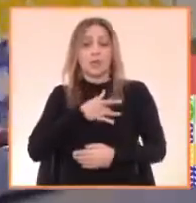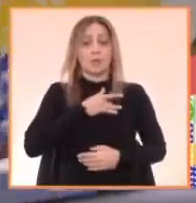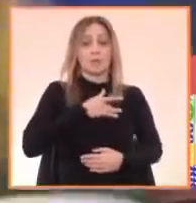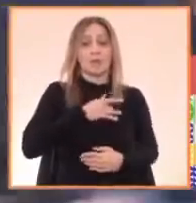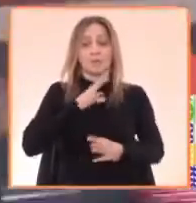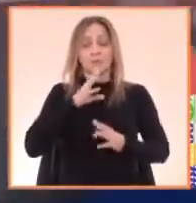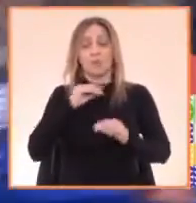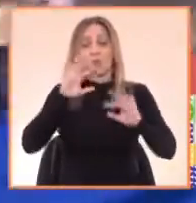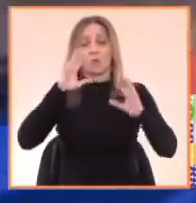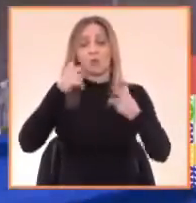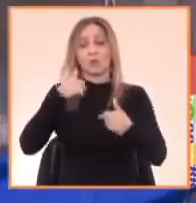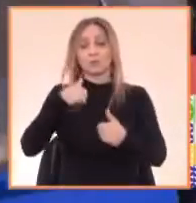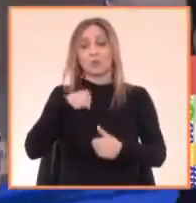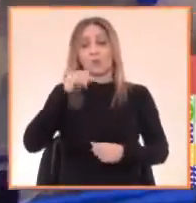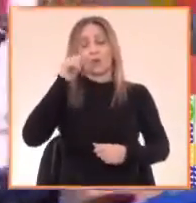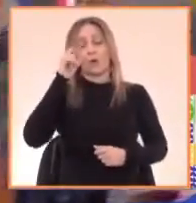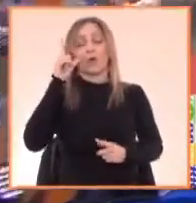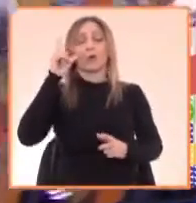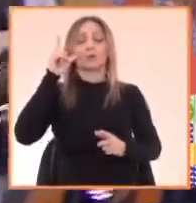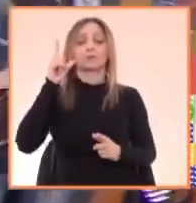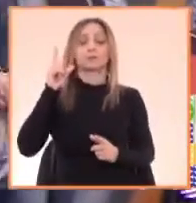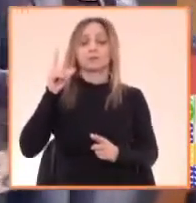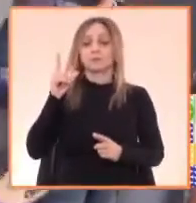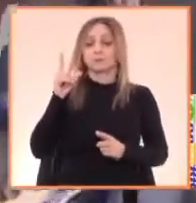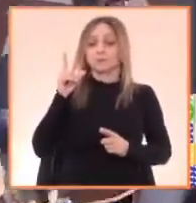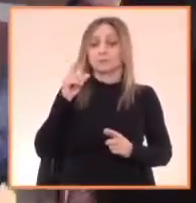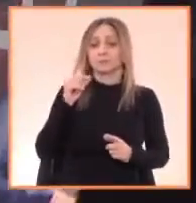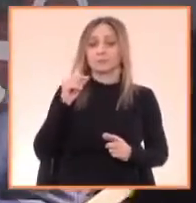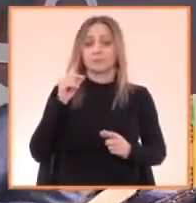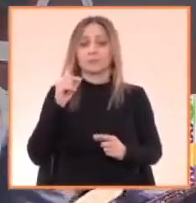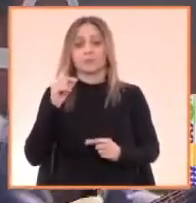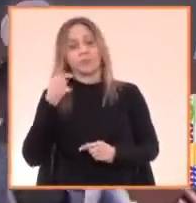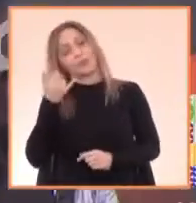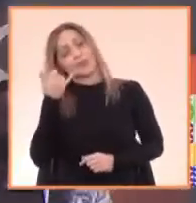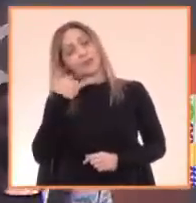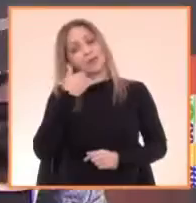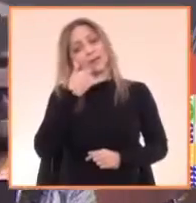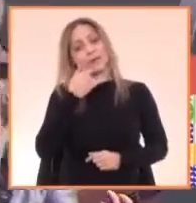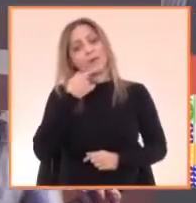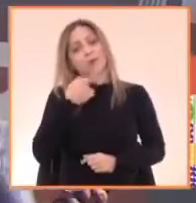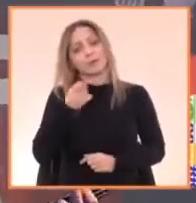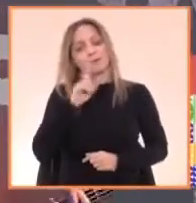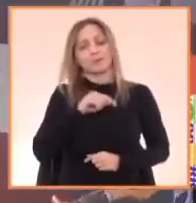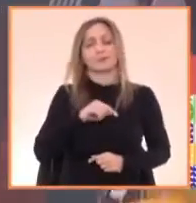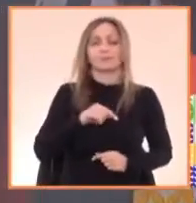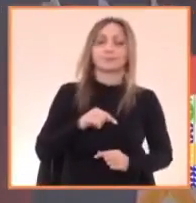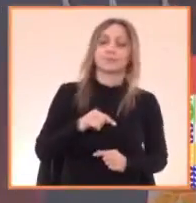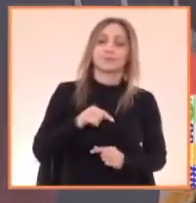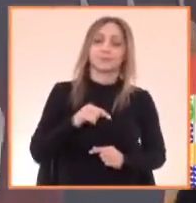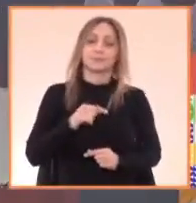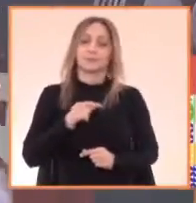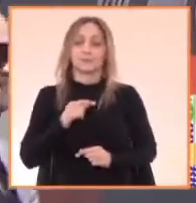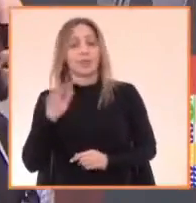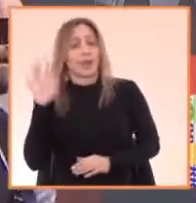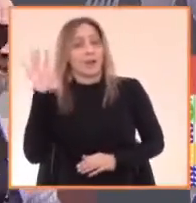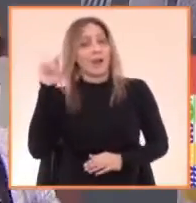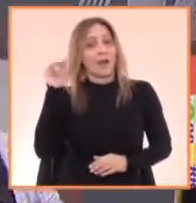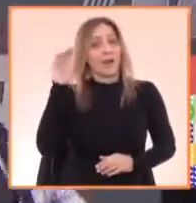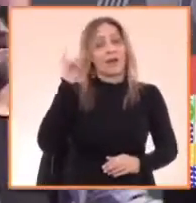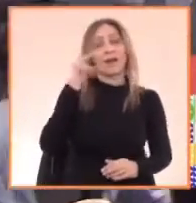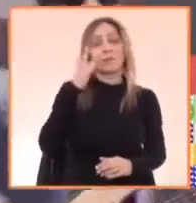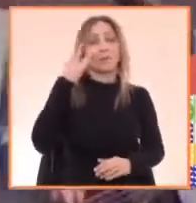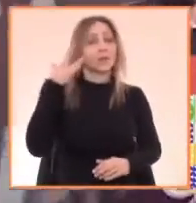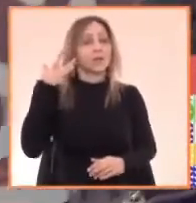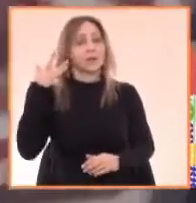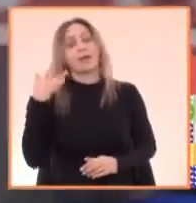quando acordo, de novo te ligo. Alô,